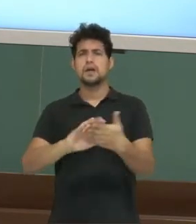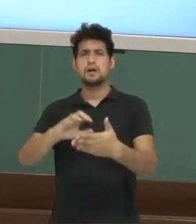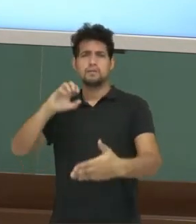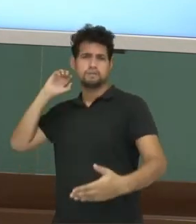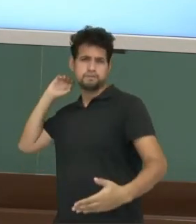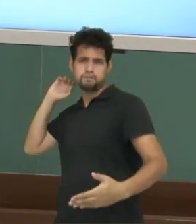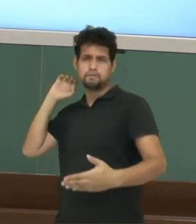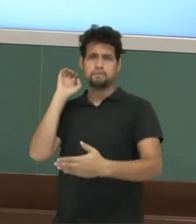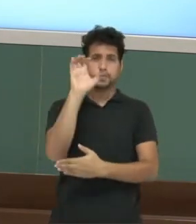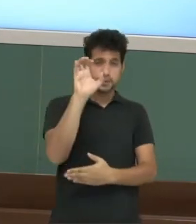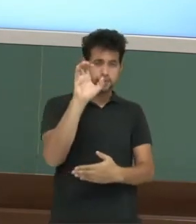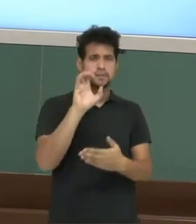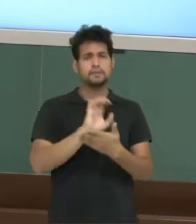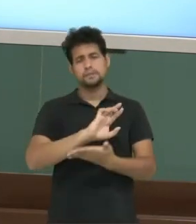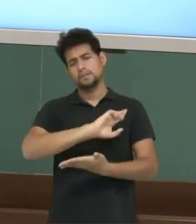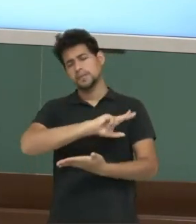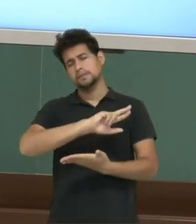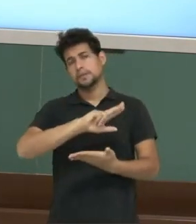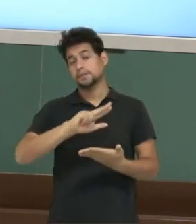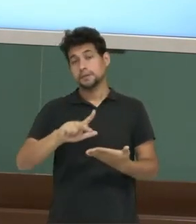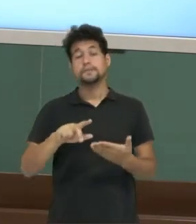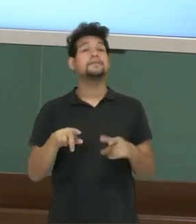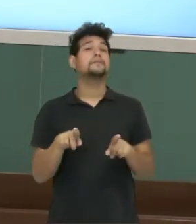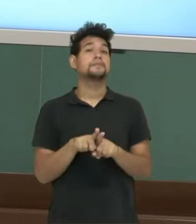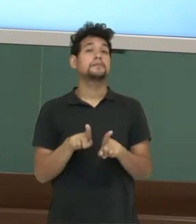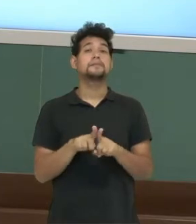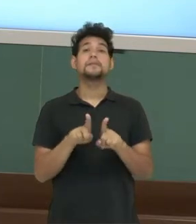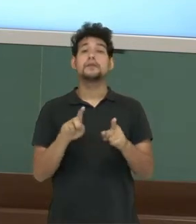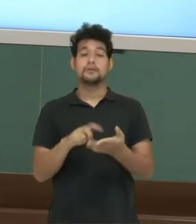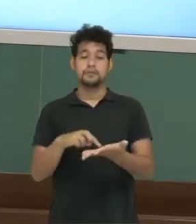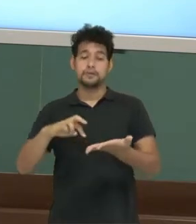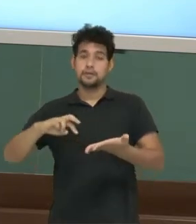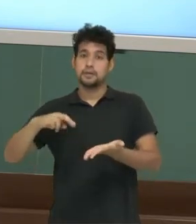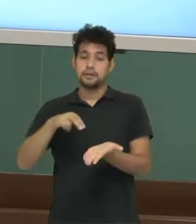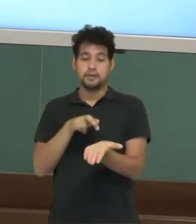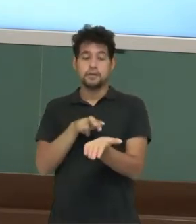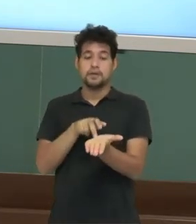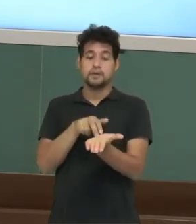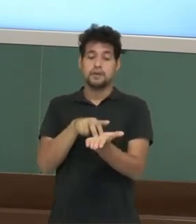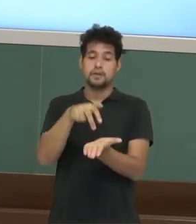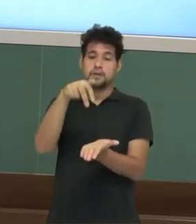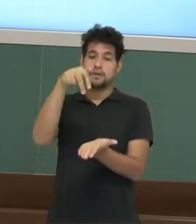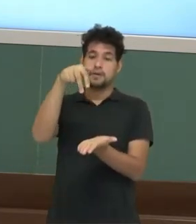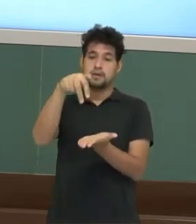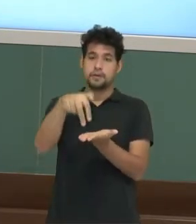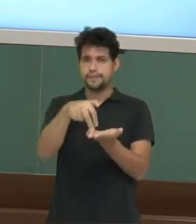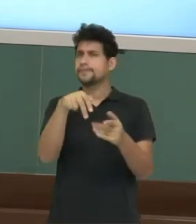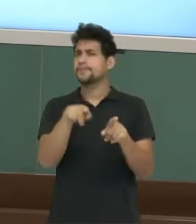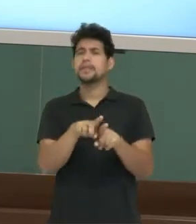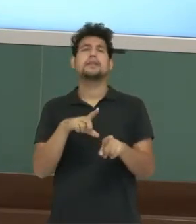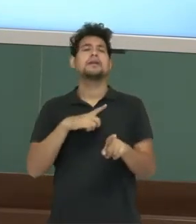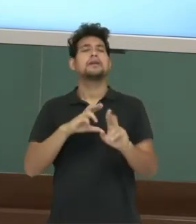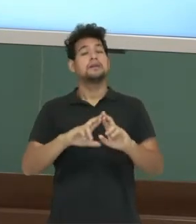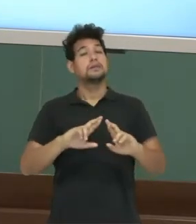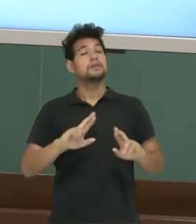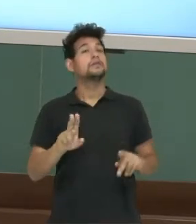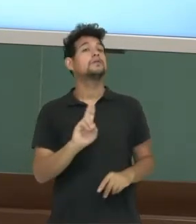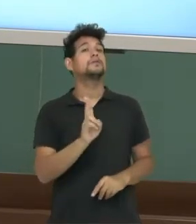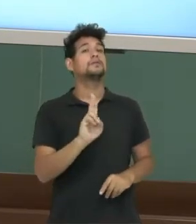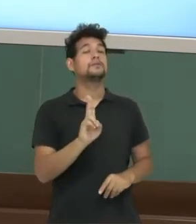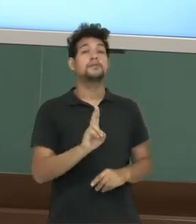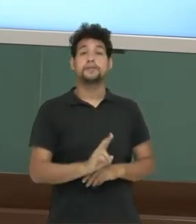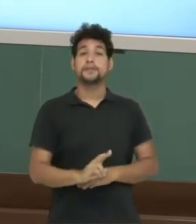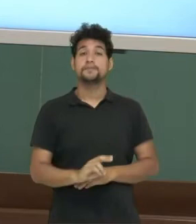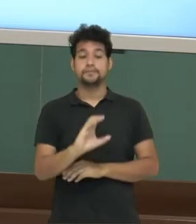arremessos, dos lançamentos e também dos saltos. Exatamente por isso que elas são chamadas e